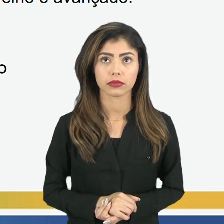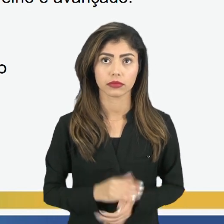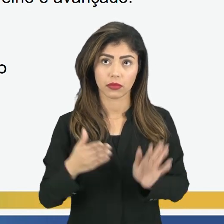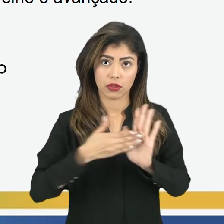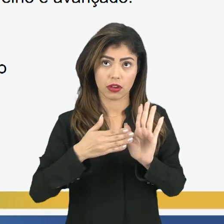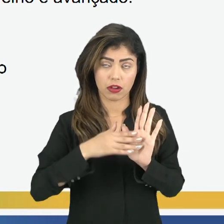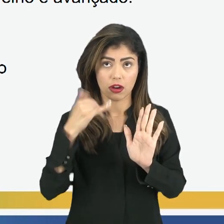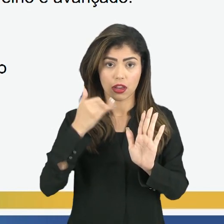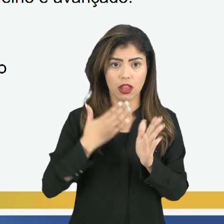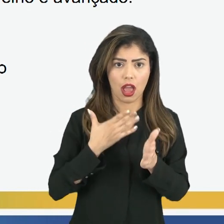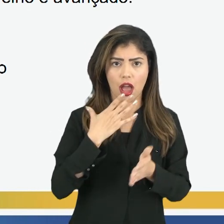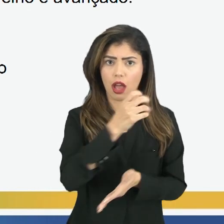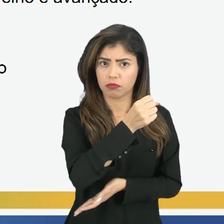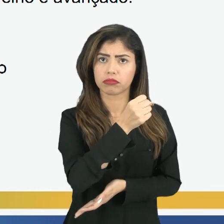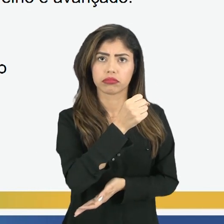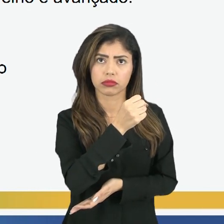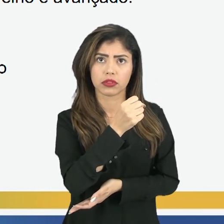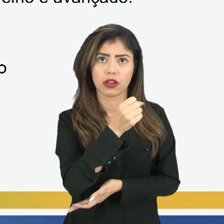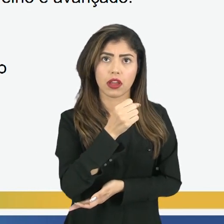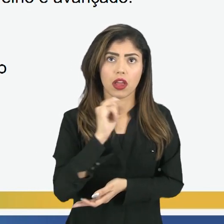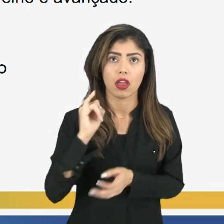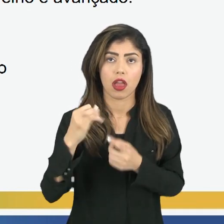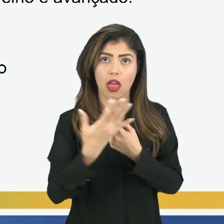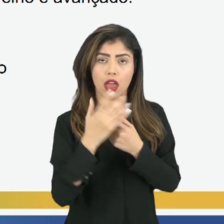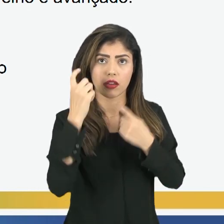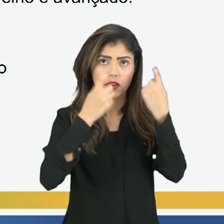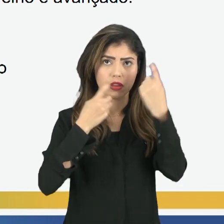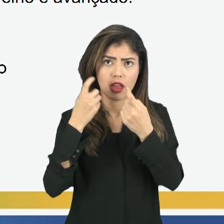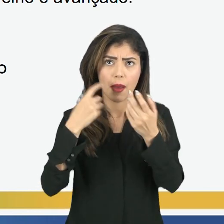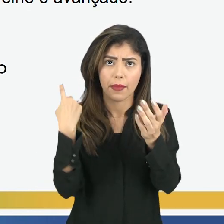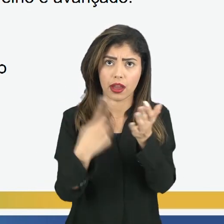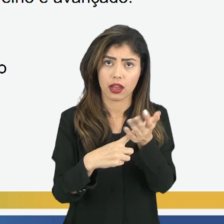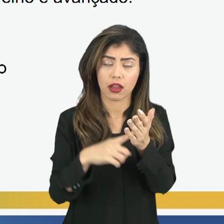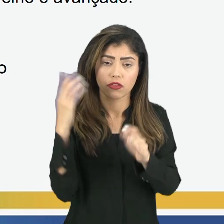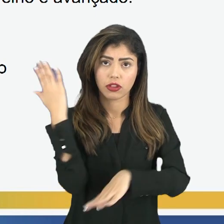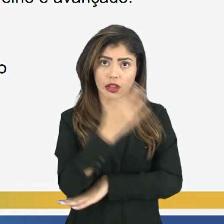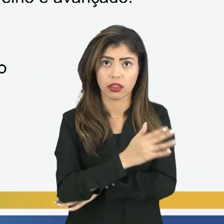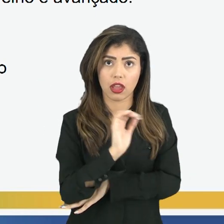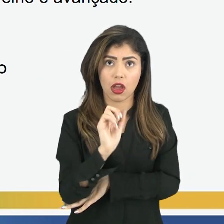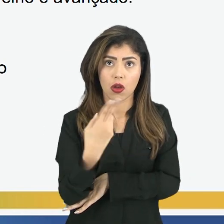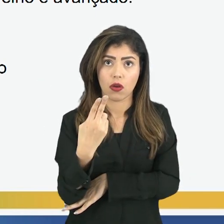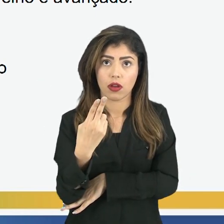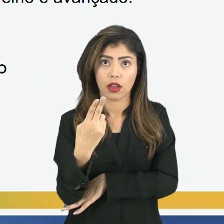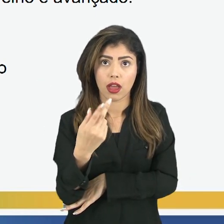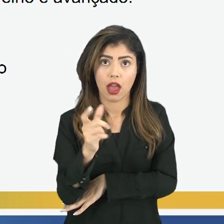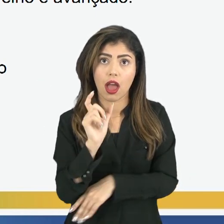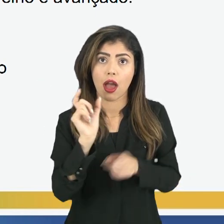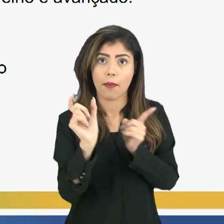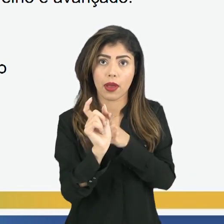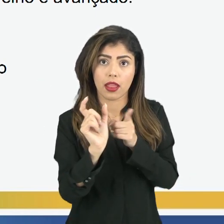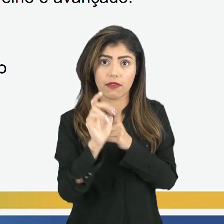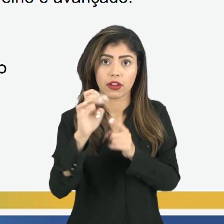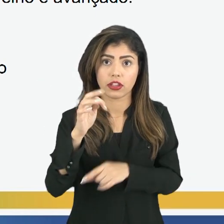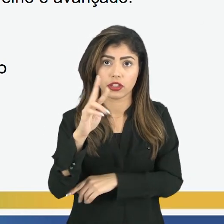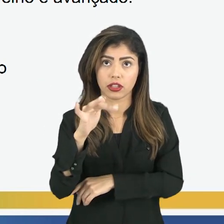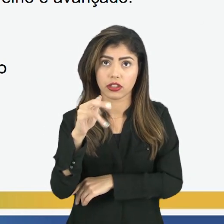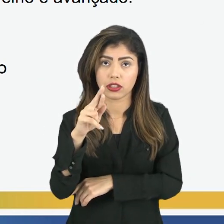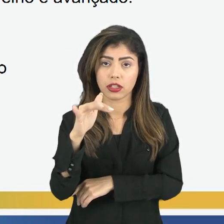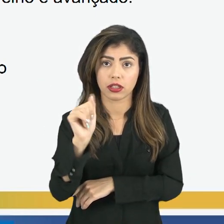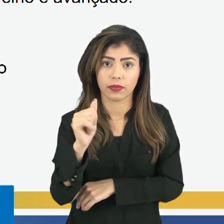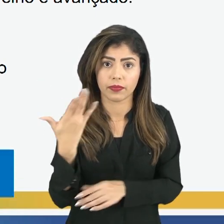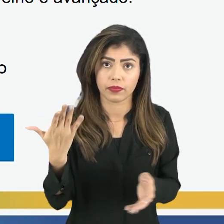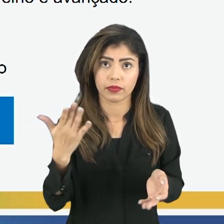Destacar que o aparelho é avançado, isolar uma expressão em gíria, marcar uma citação indireta ou indicar que a palavra é estrangeira. O que vocês